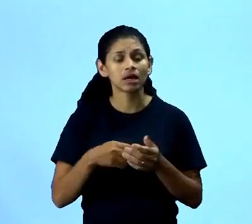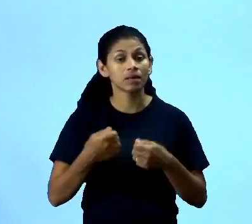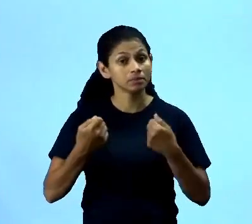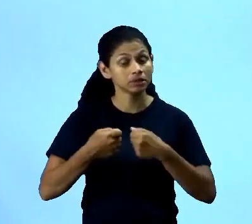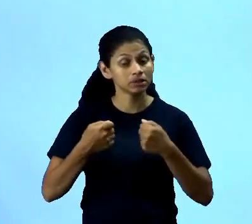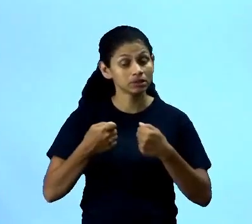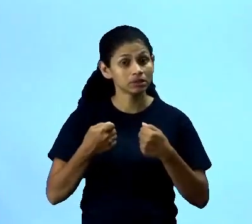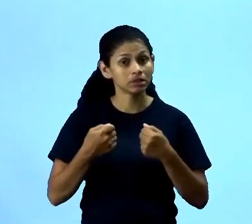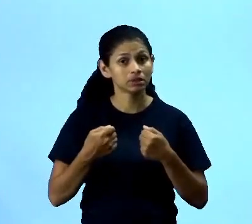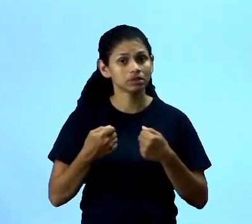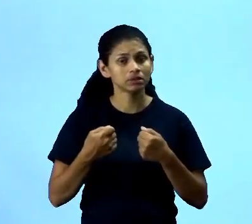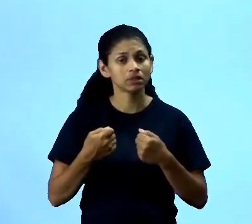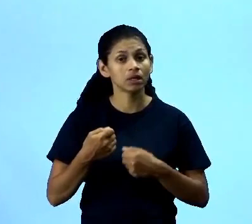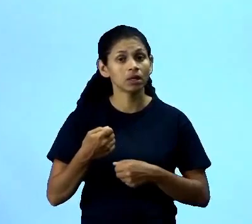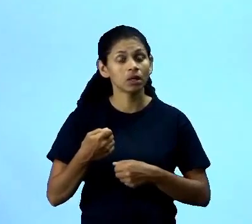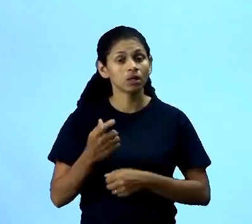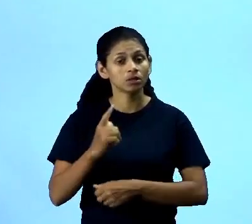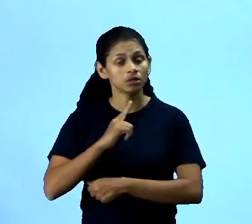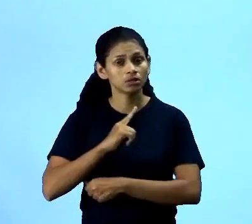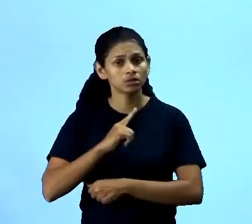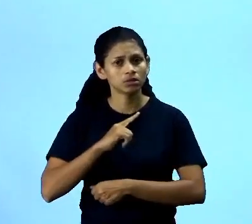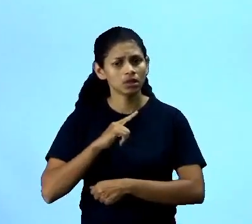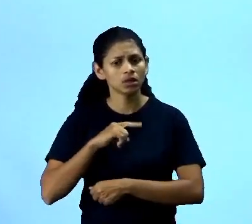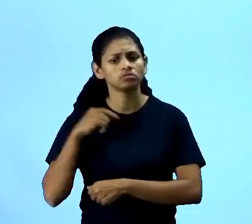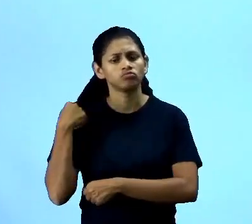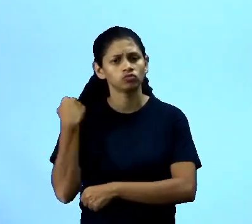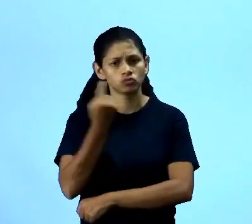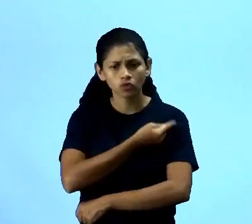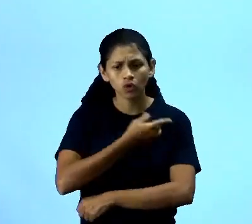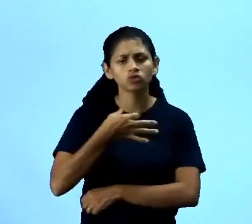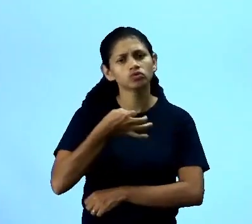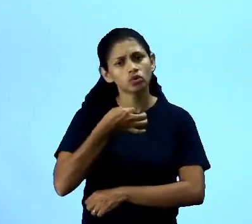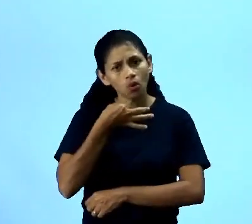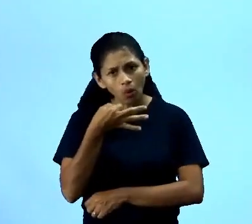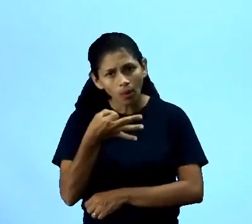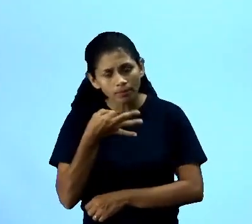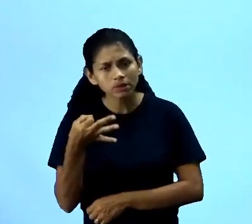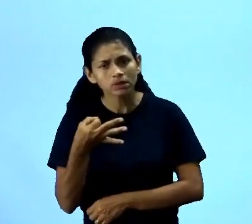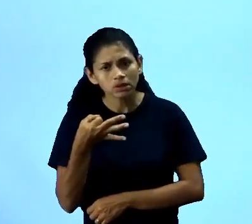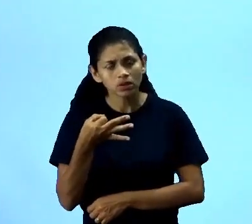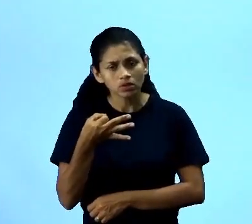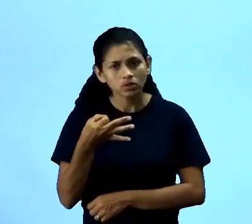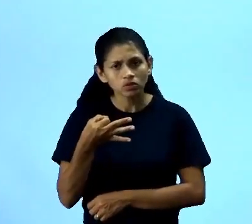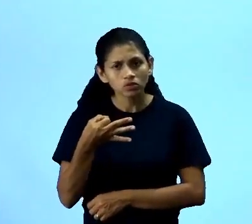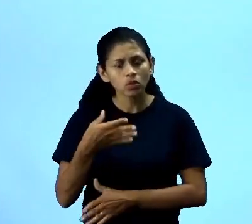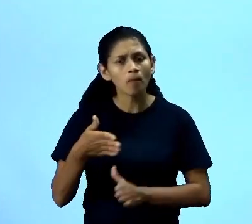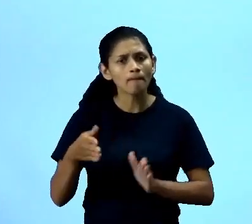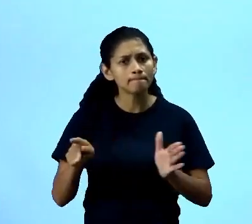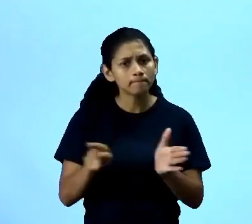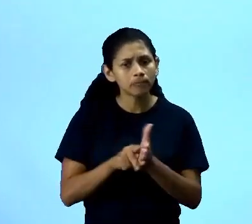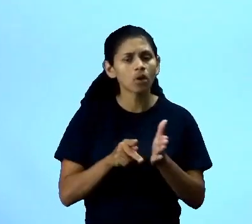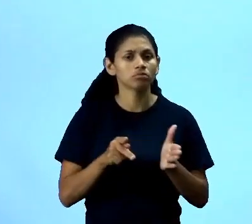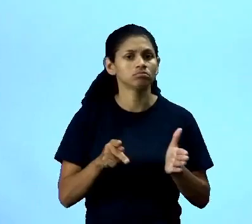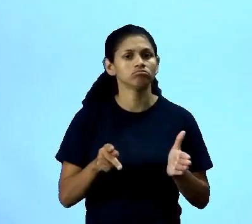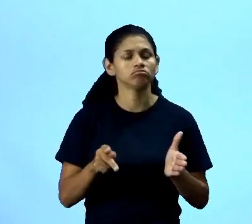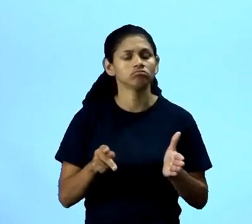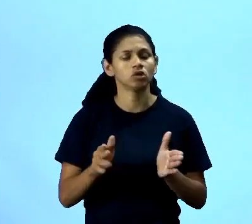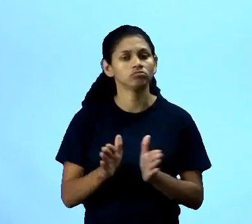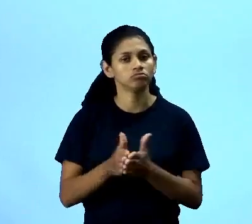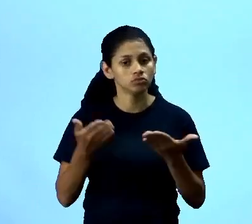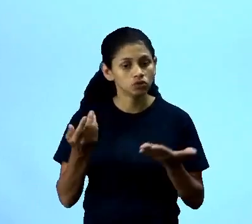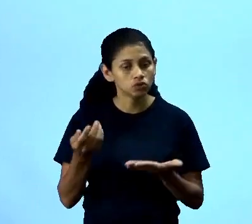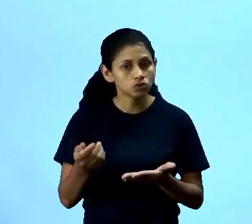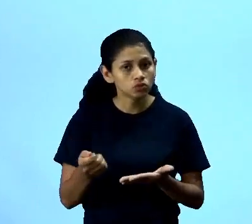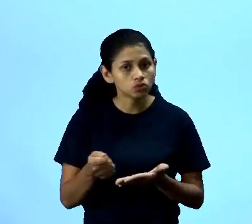nossa visão sobre um livro, sobre uma obra, porque nos levamos